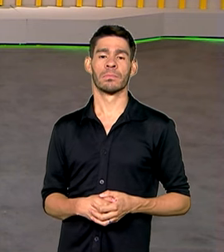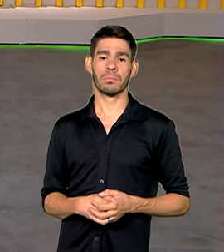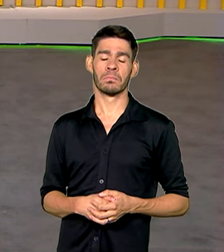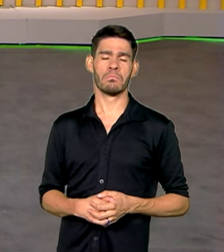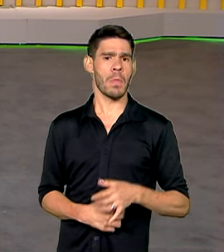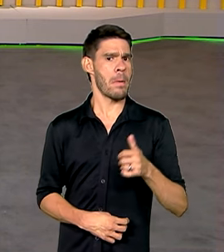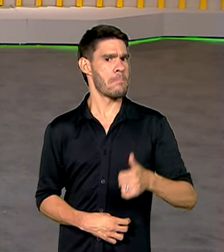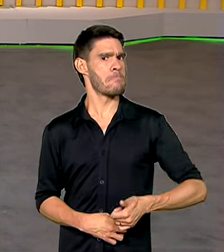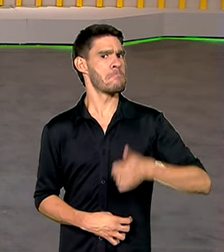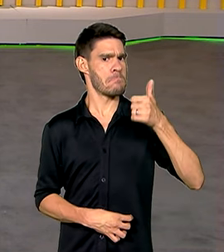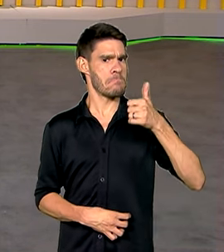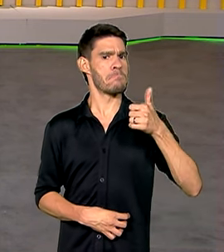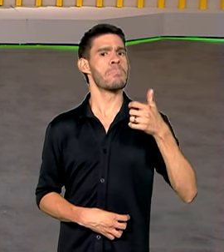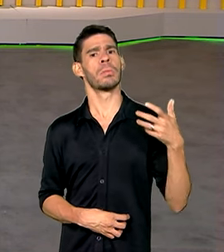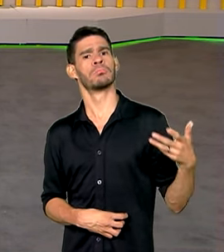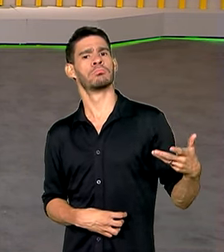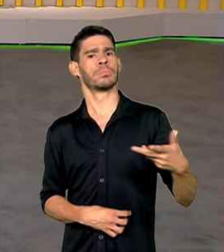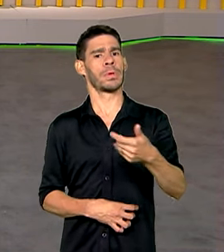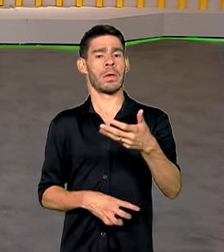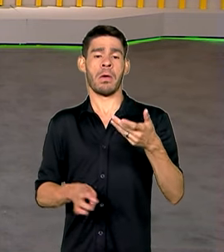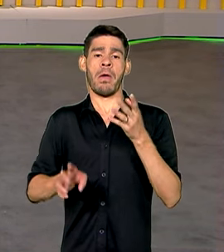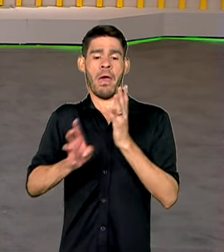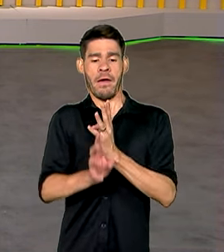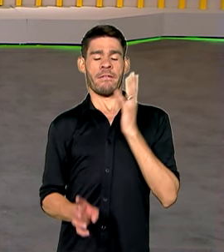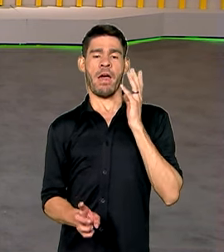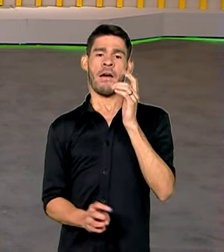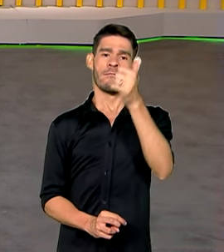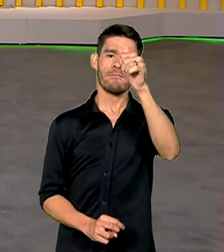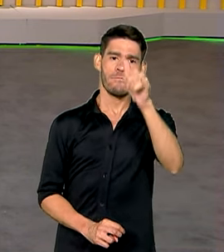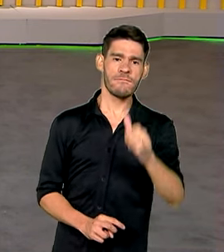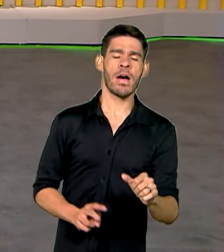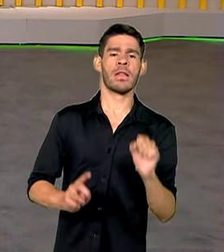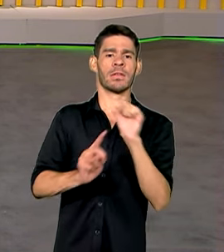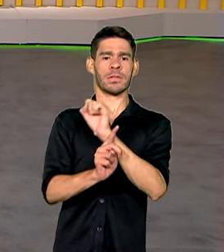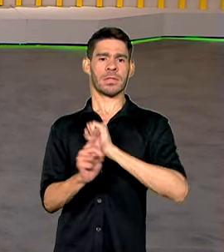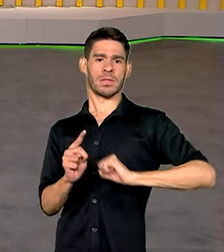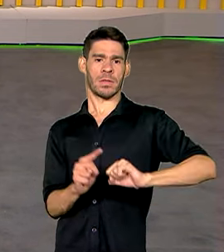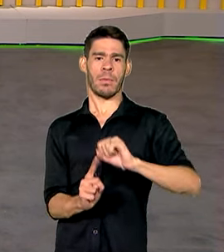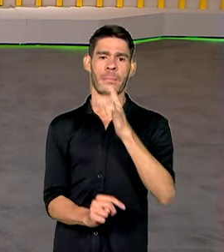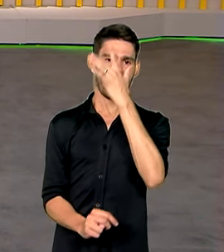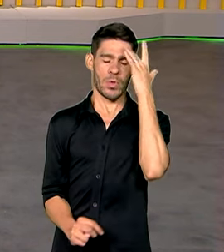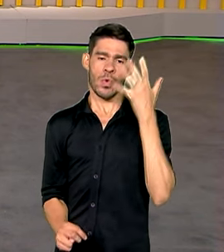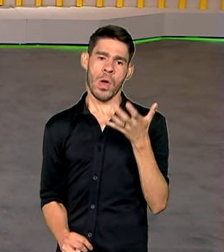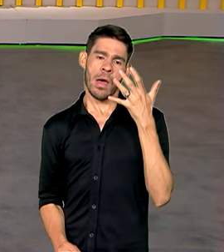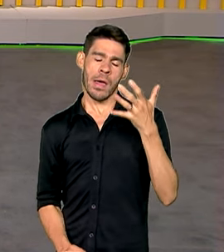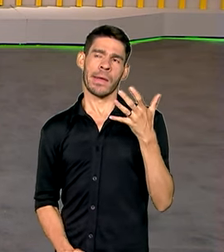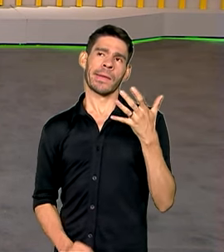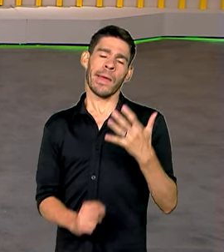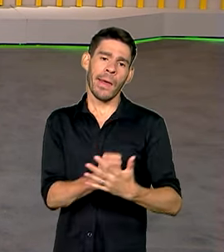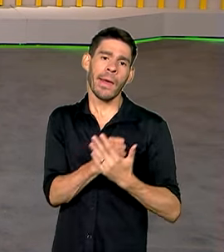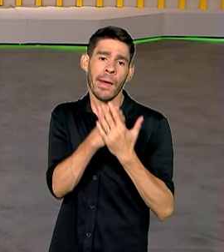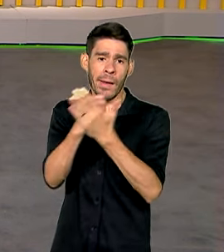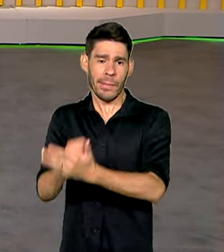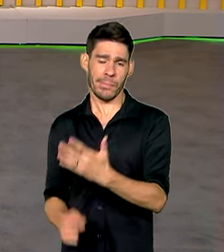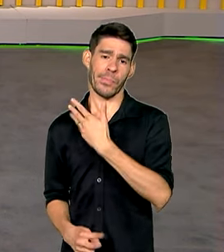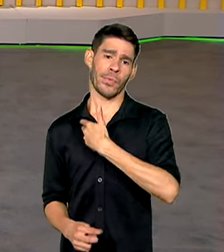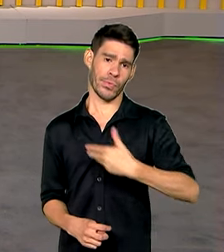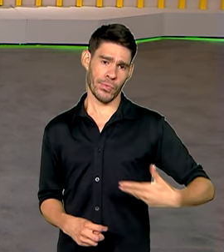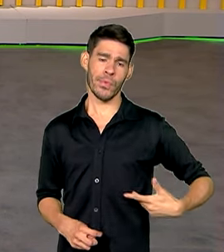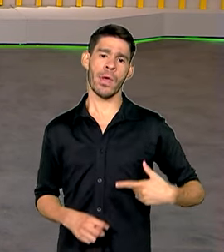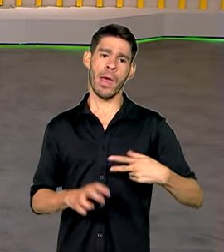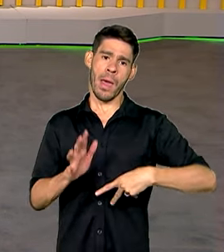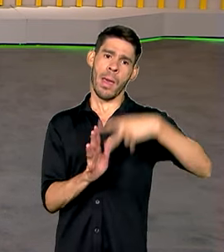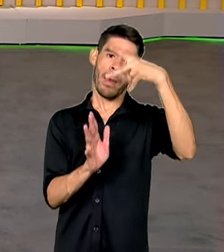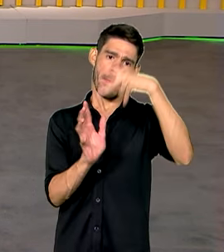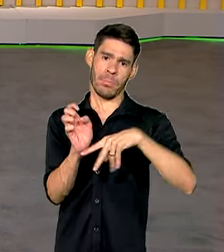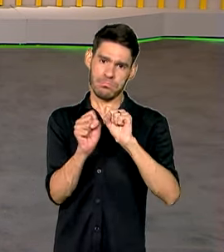uma melhoria para agilizar as filas de avaliação social para quem busca benefícios do governo são os mutirões do programa